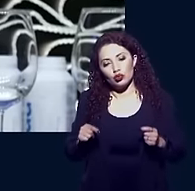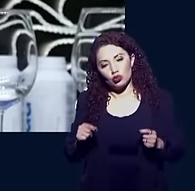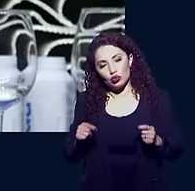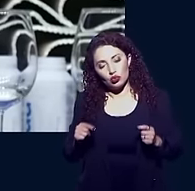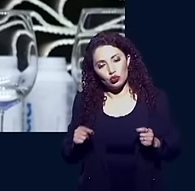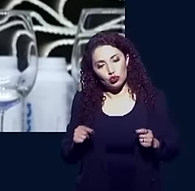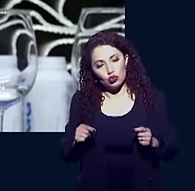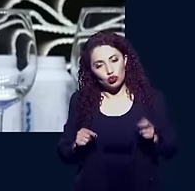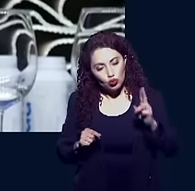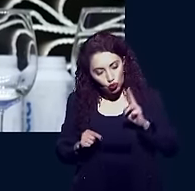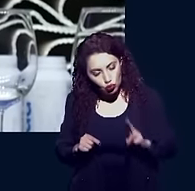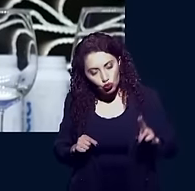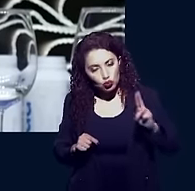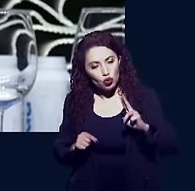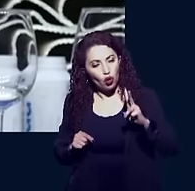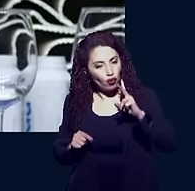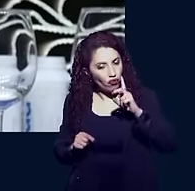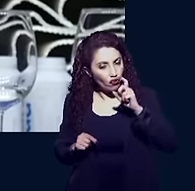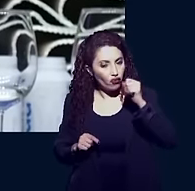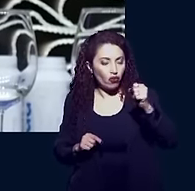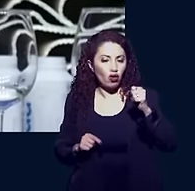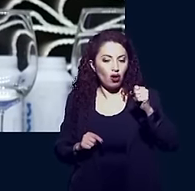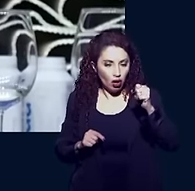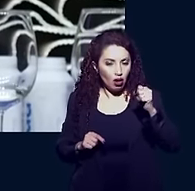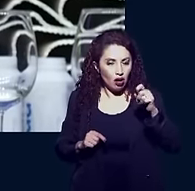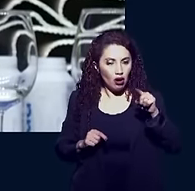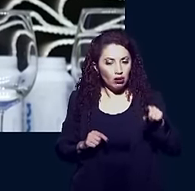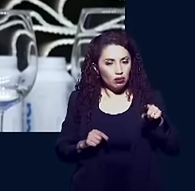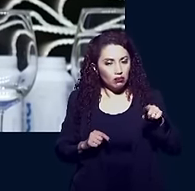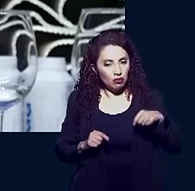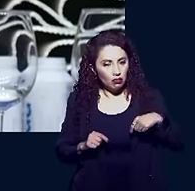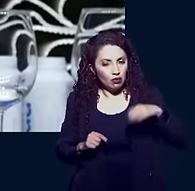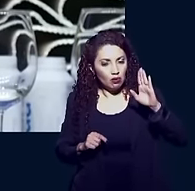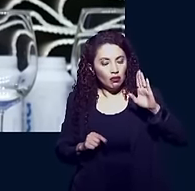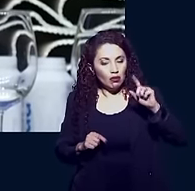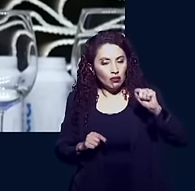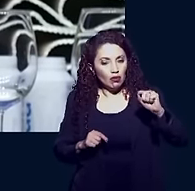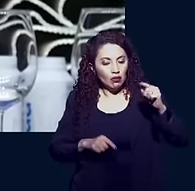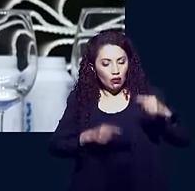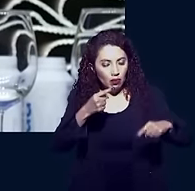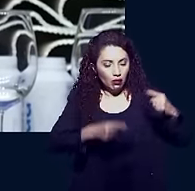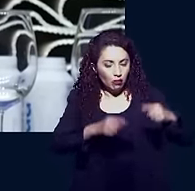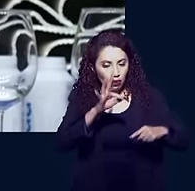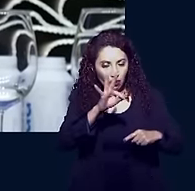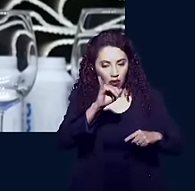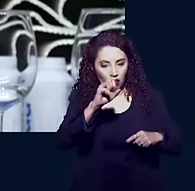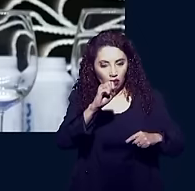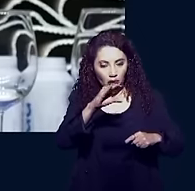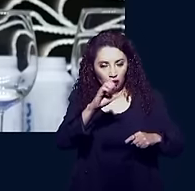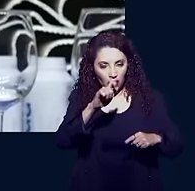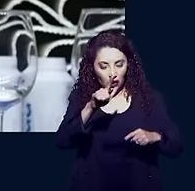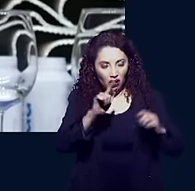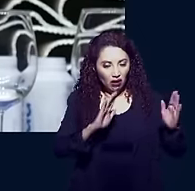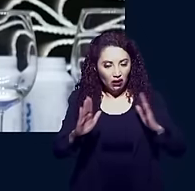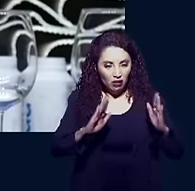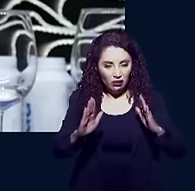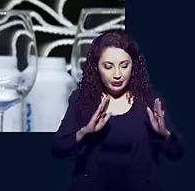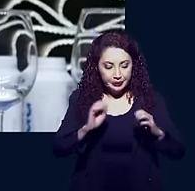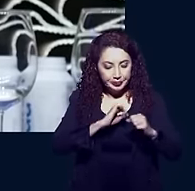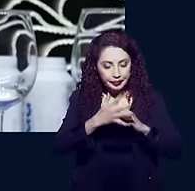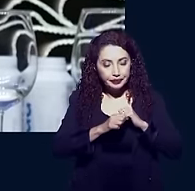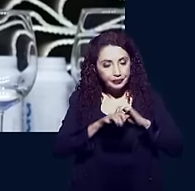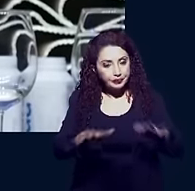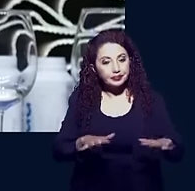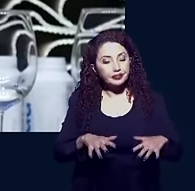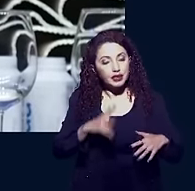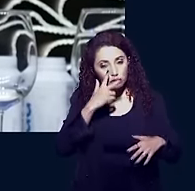muito intensivo em muito maior escala no muito Menor da política fiscal durante o período da pandemia e eu acho que a gente ainda tá